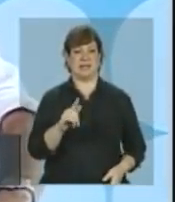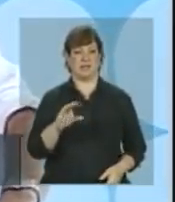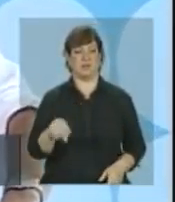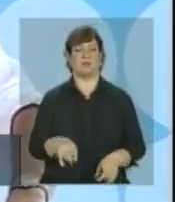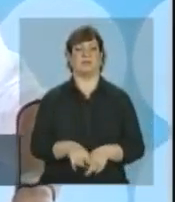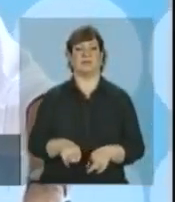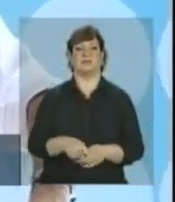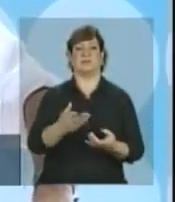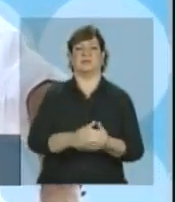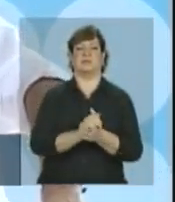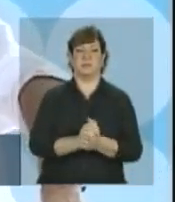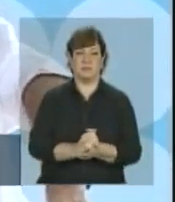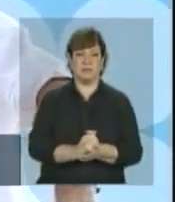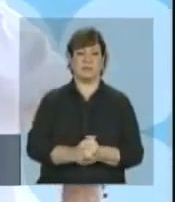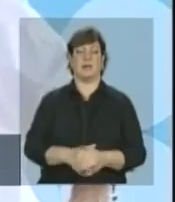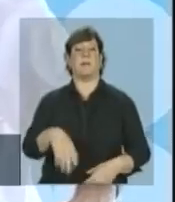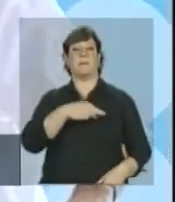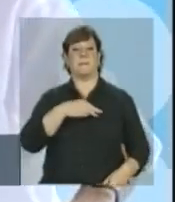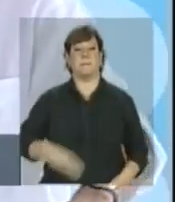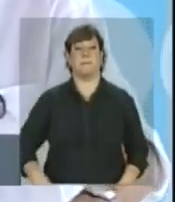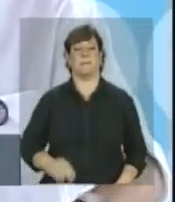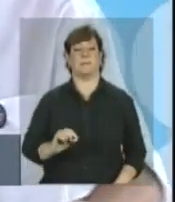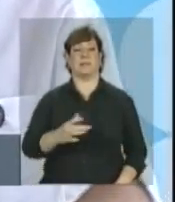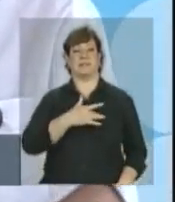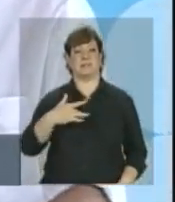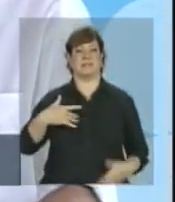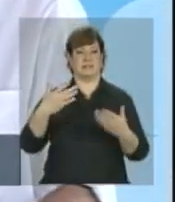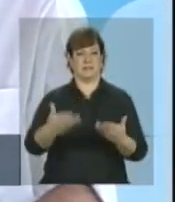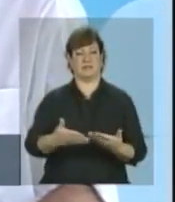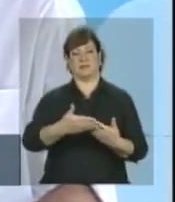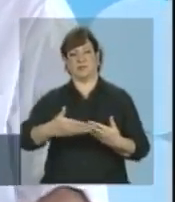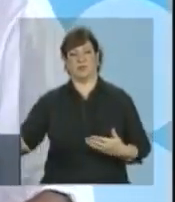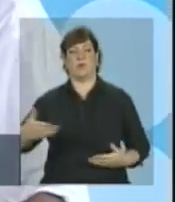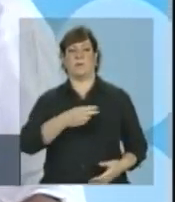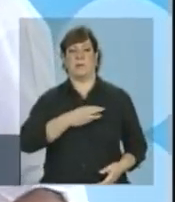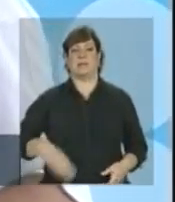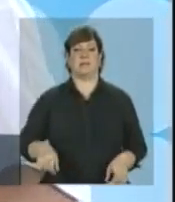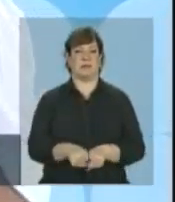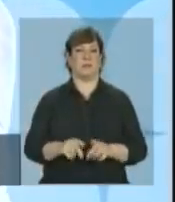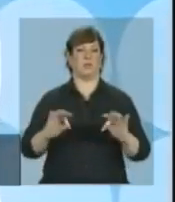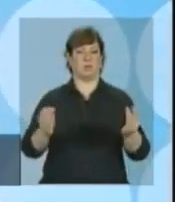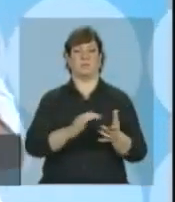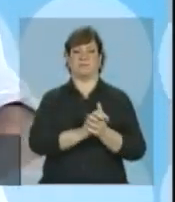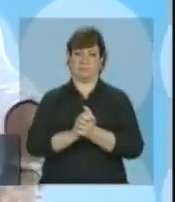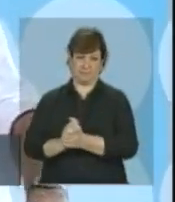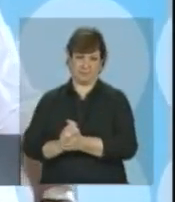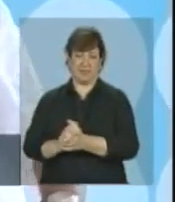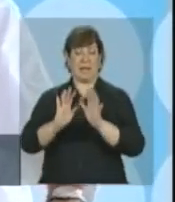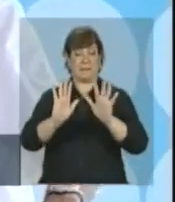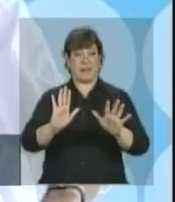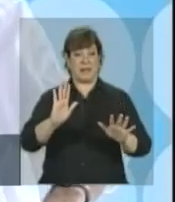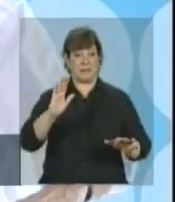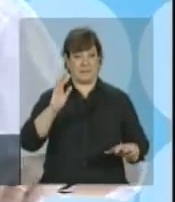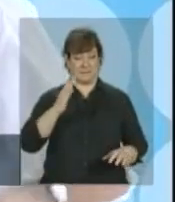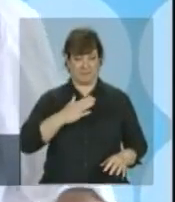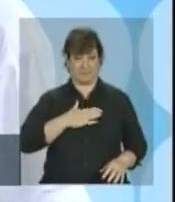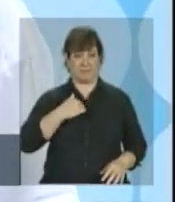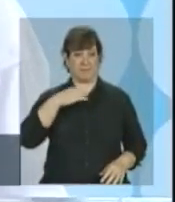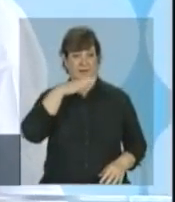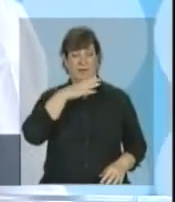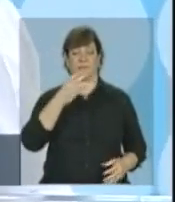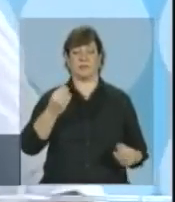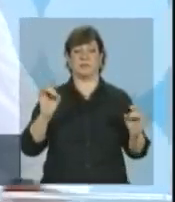Estado, cumprimento o ministro Padilha, para cumprimentar os ministros aqui presentes. Mas, para mim, é muito especial estar aqui